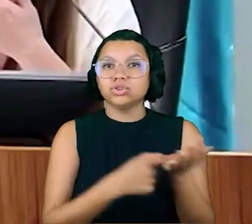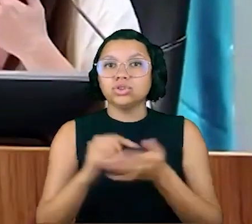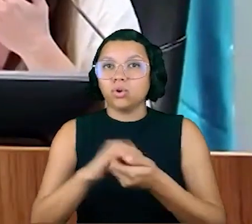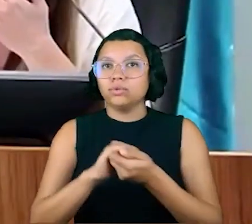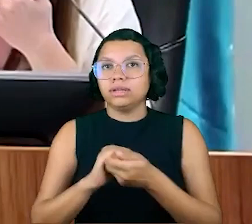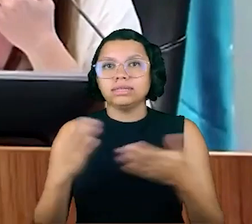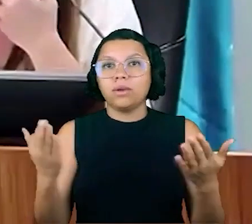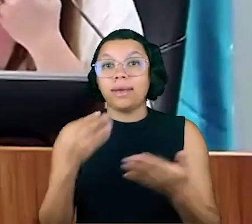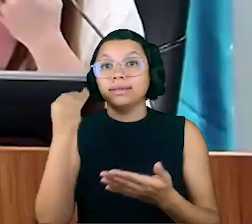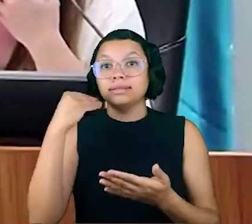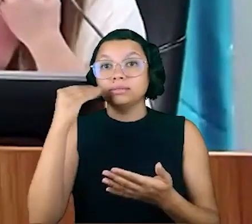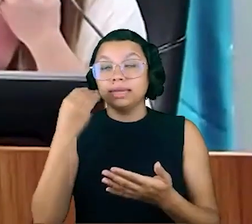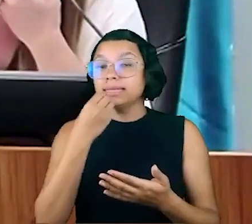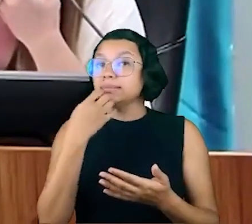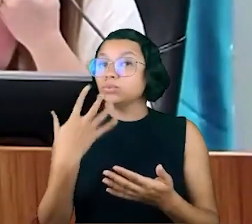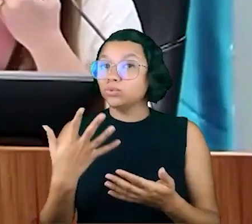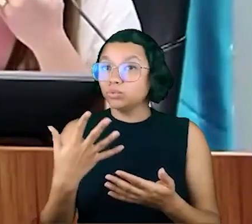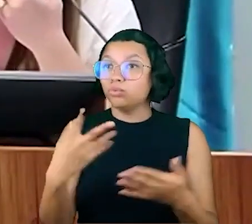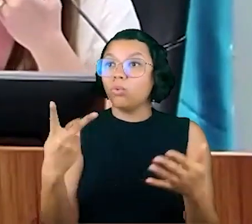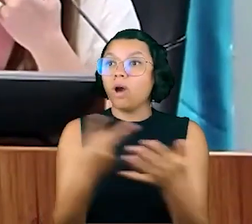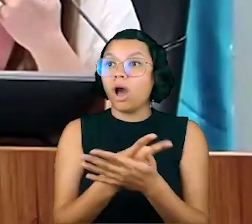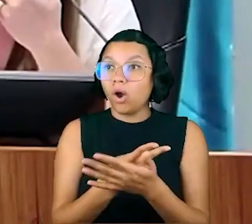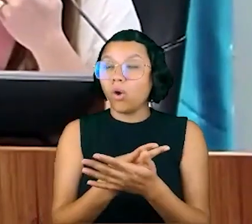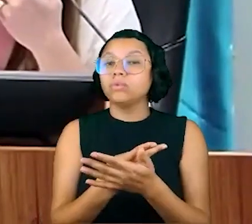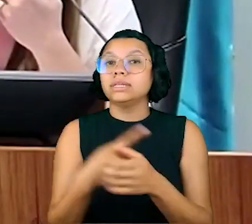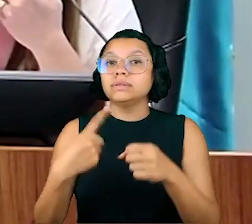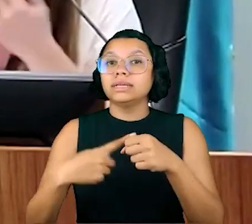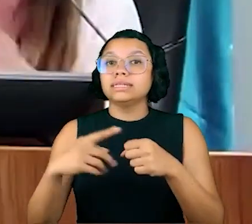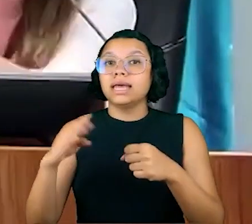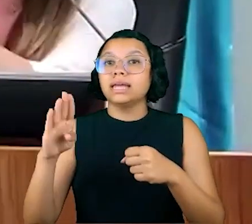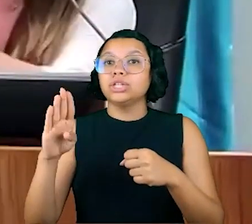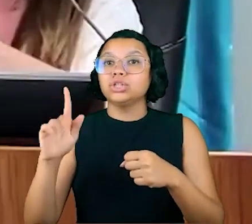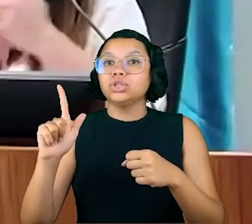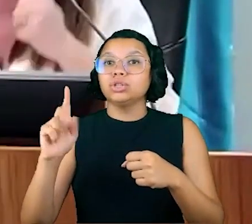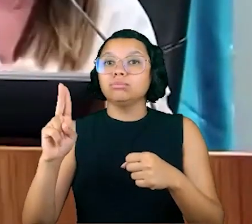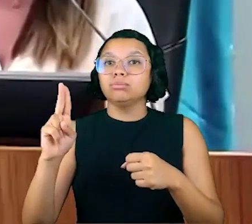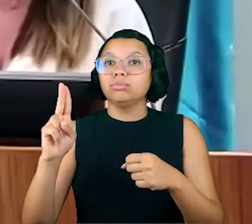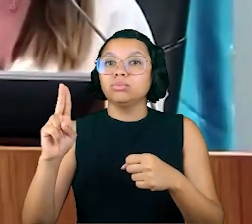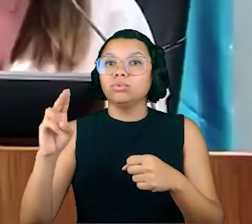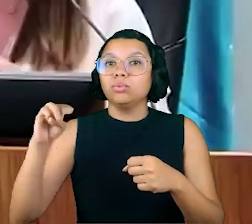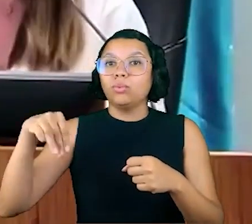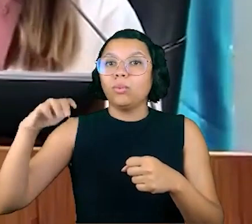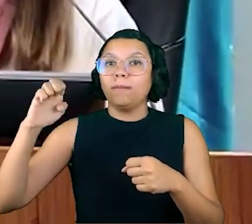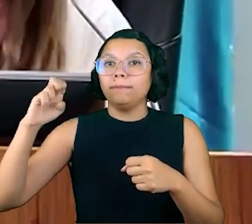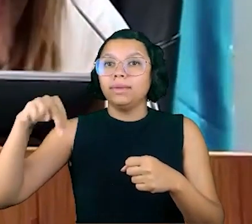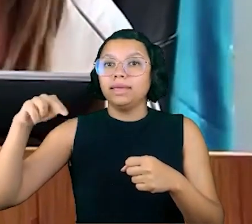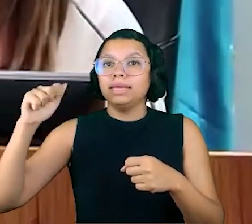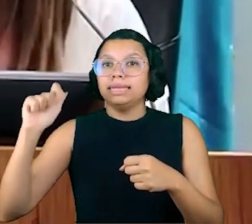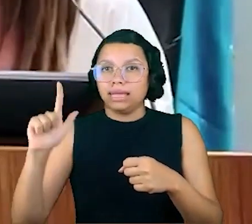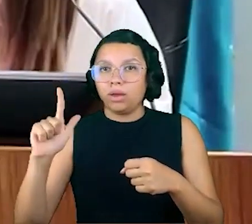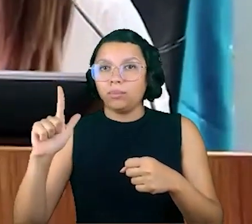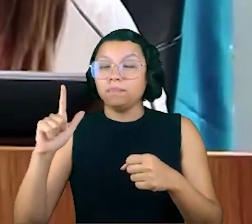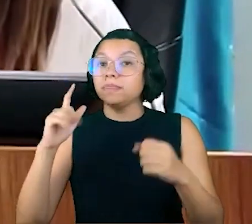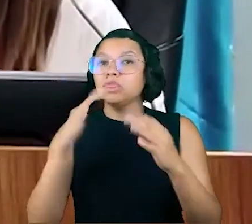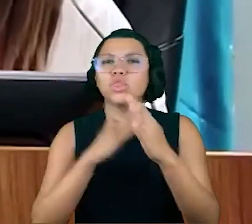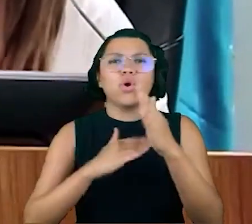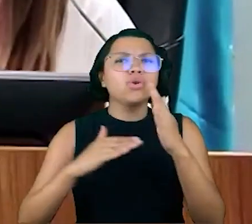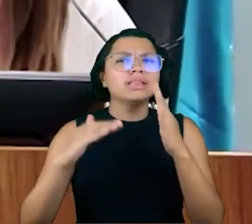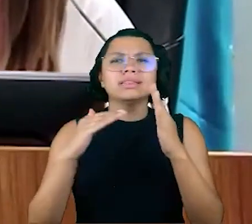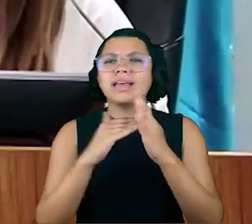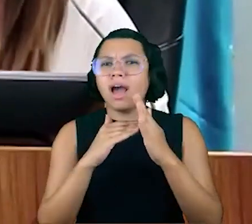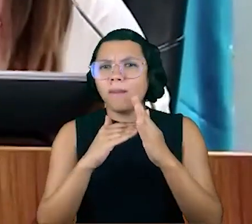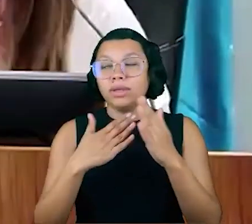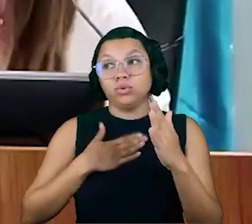essa experiência ela é muito bem sucedida. Ela aconteceu na cidade de Blumenau e é